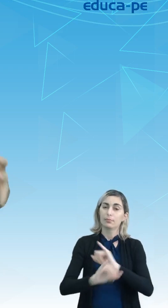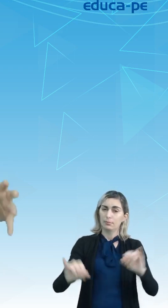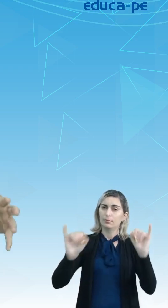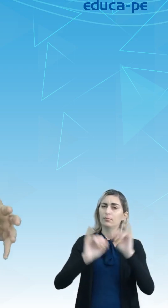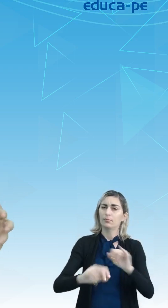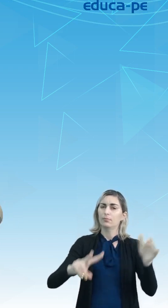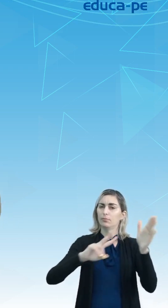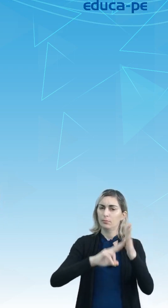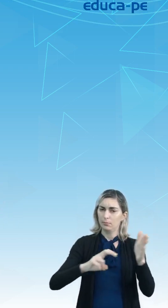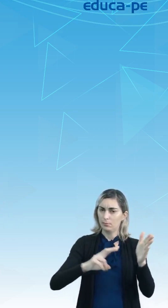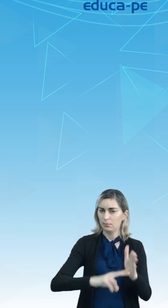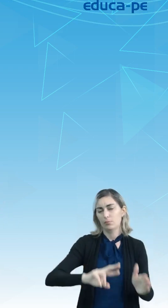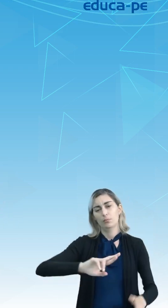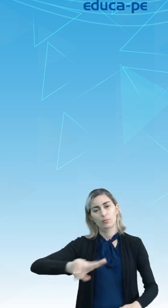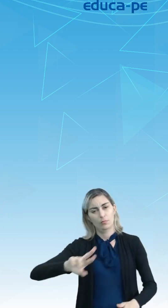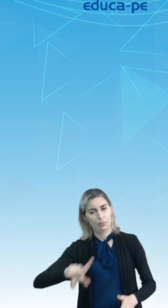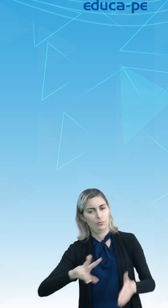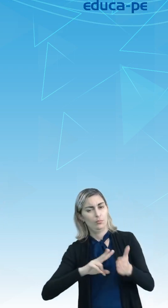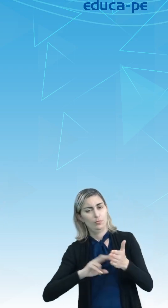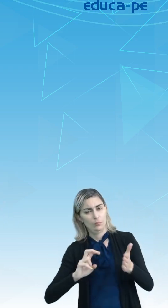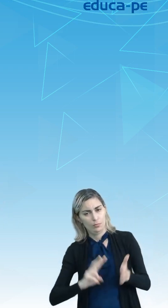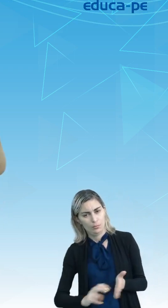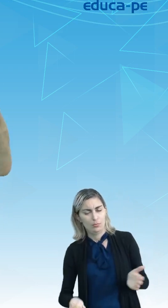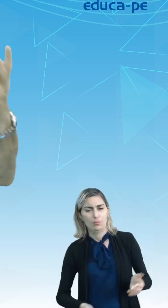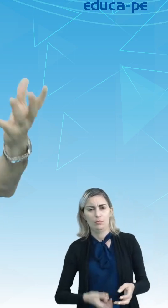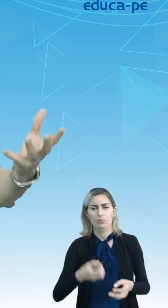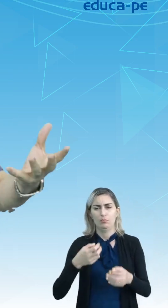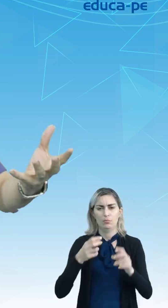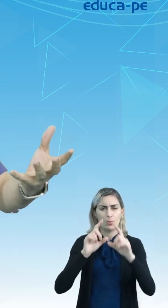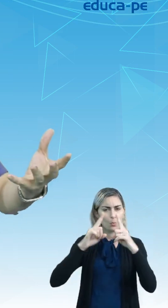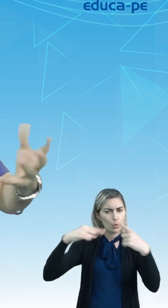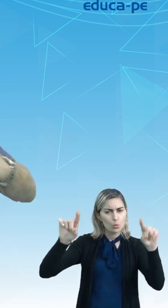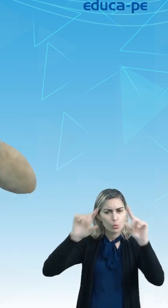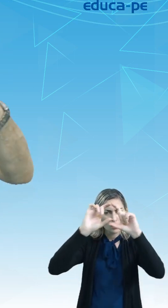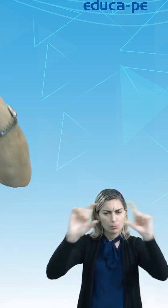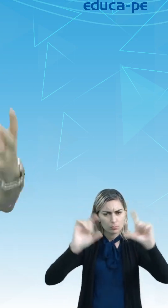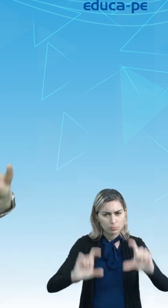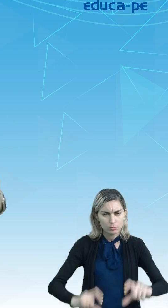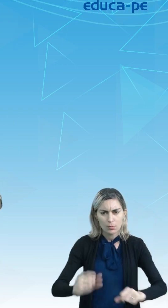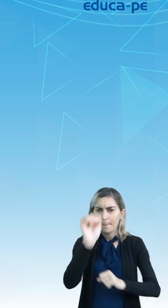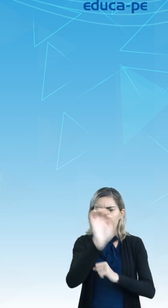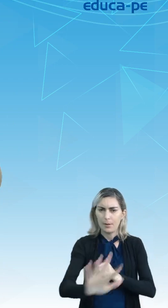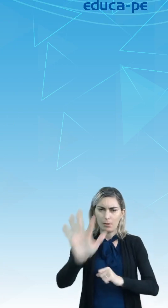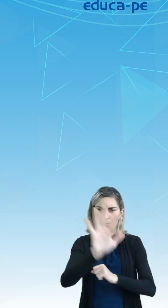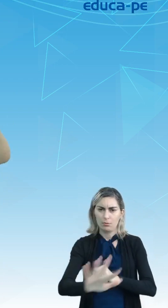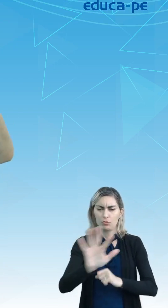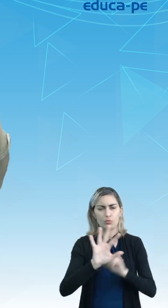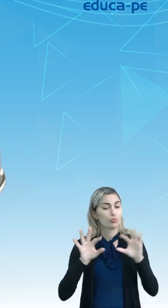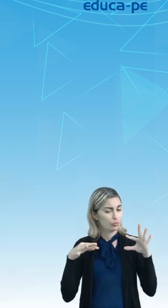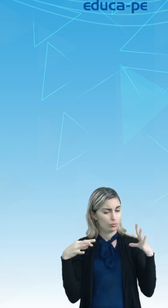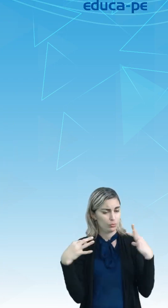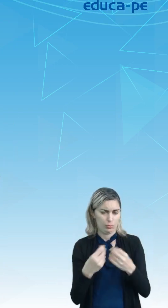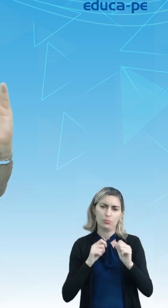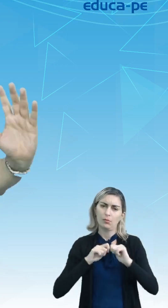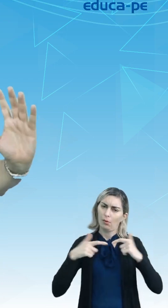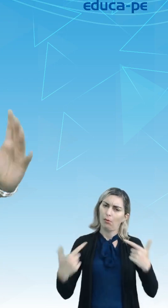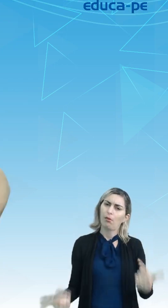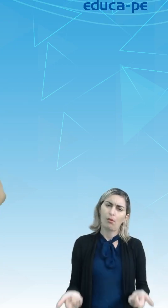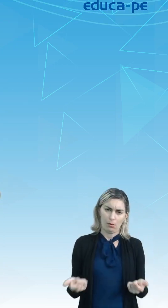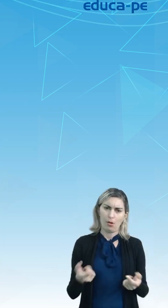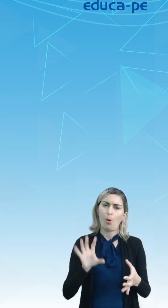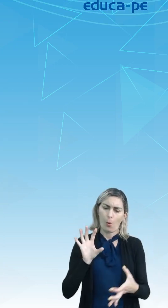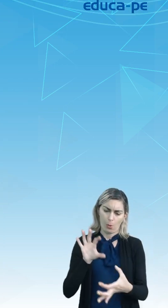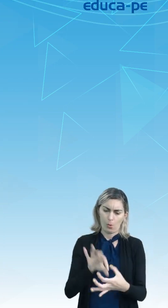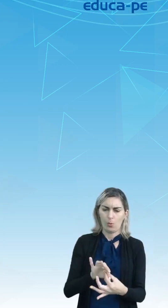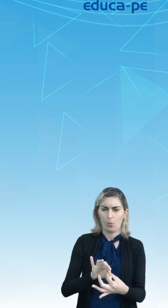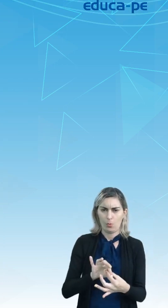elemento verbal, elemento não verbal, trechos de música, imagens, tudo isso, claro que com